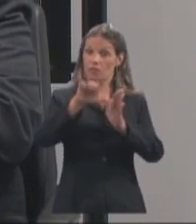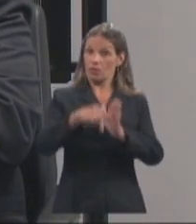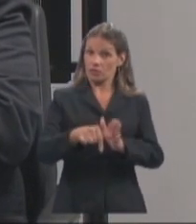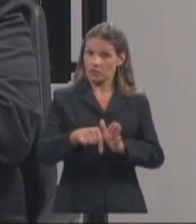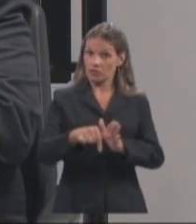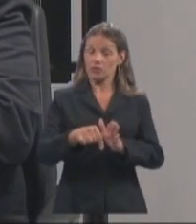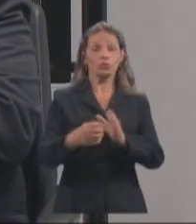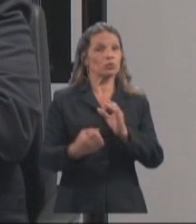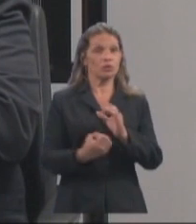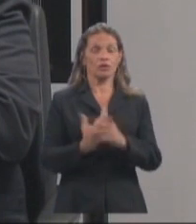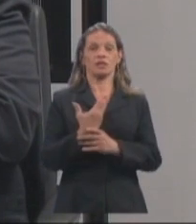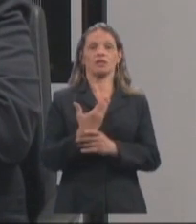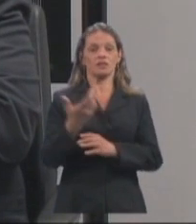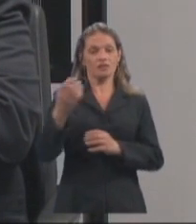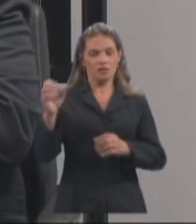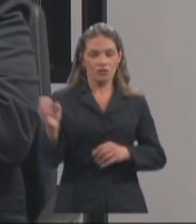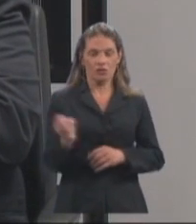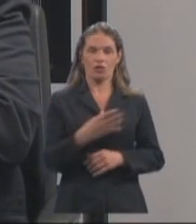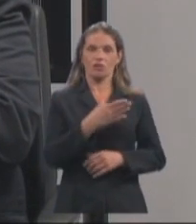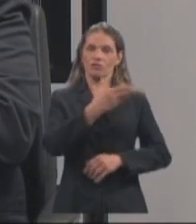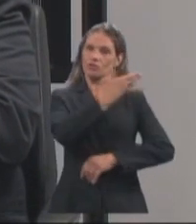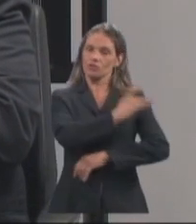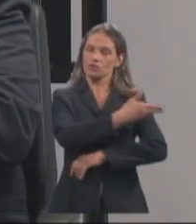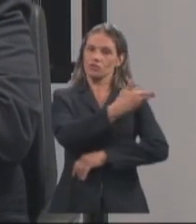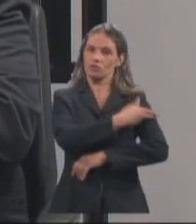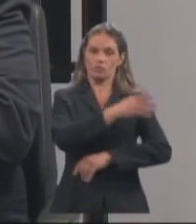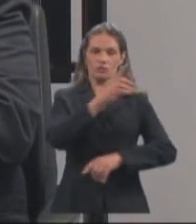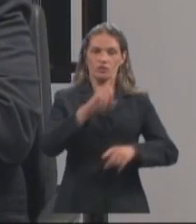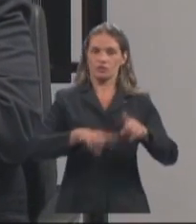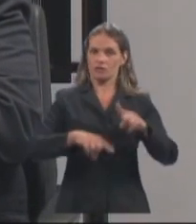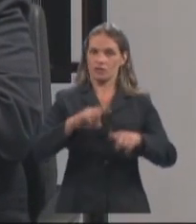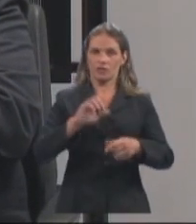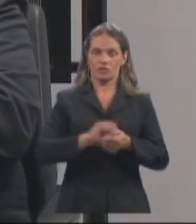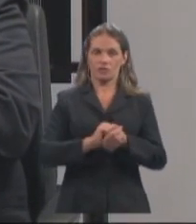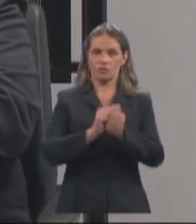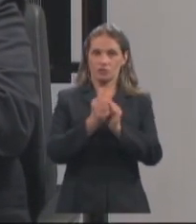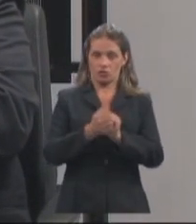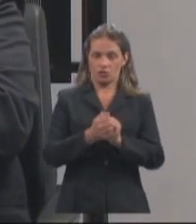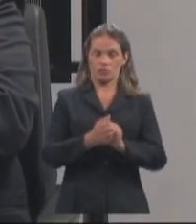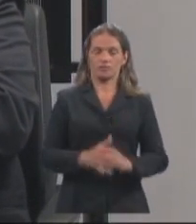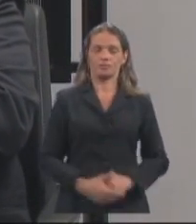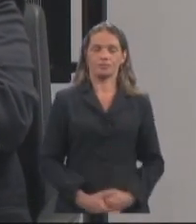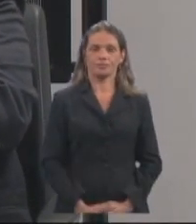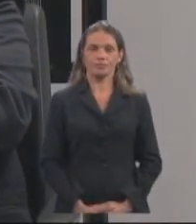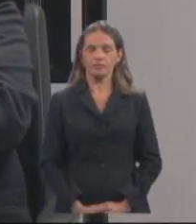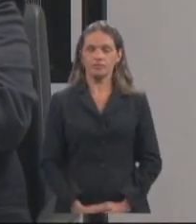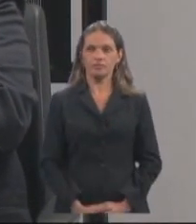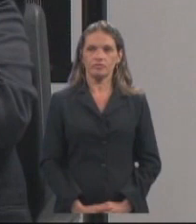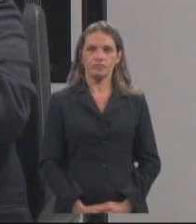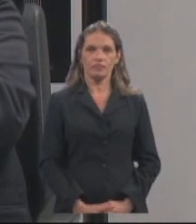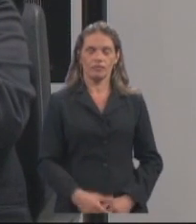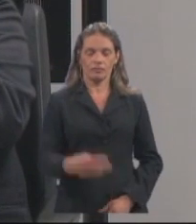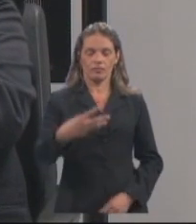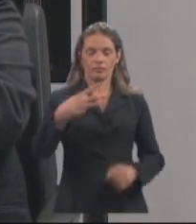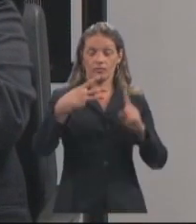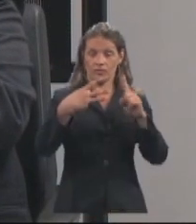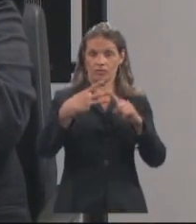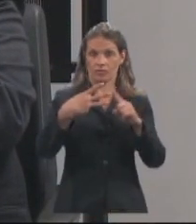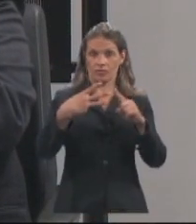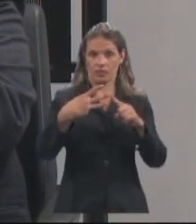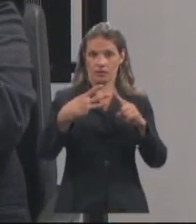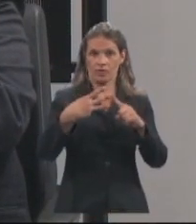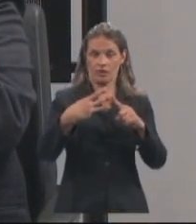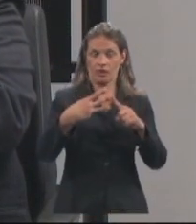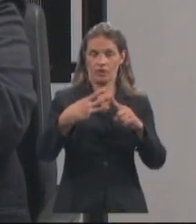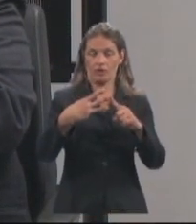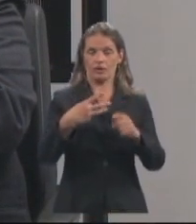esse novo hábito então atividade esportiva o outro